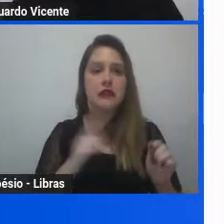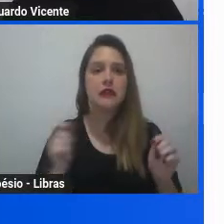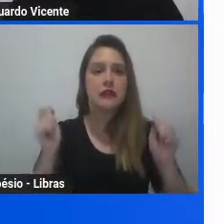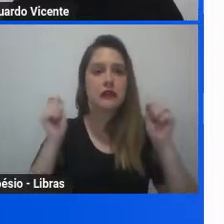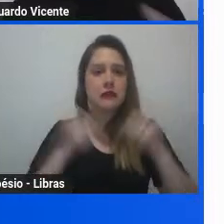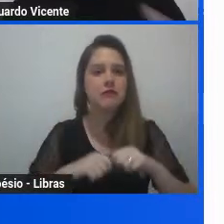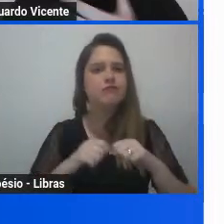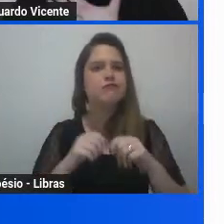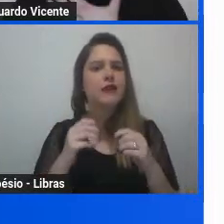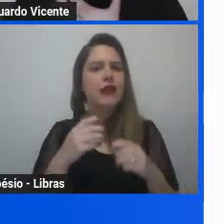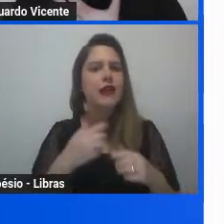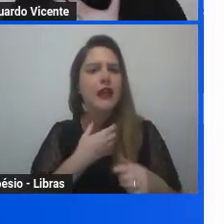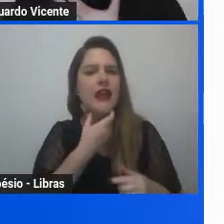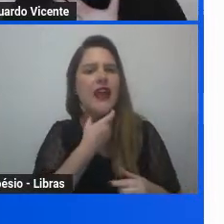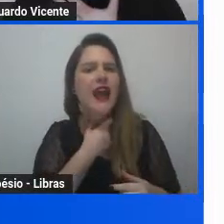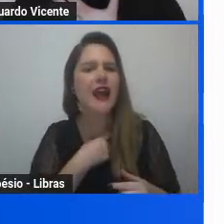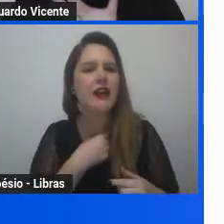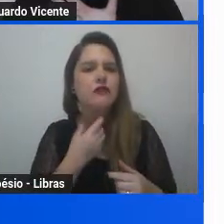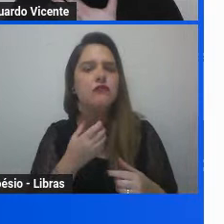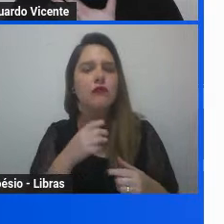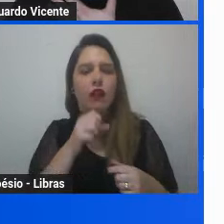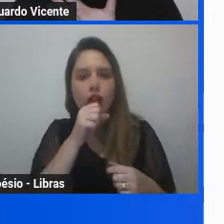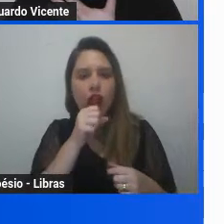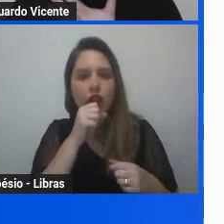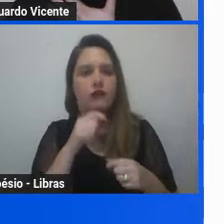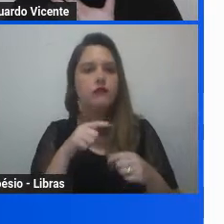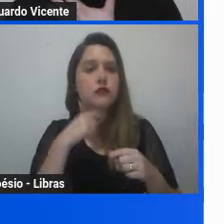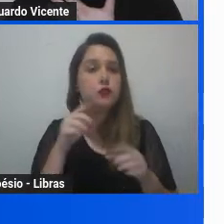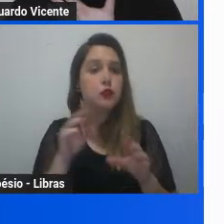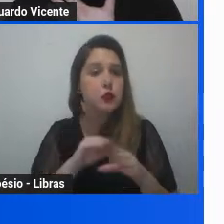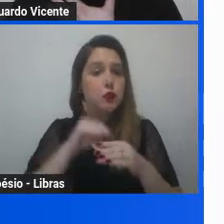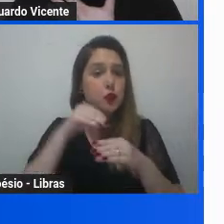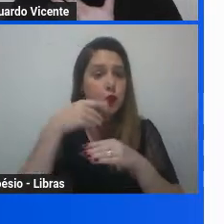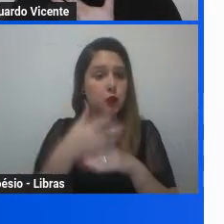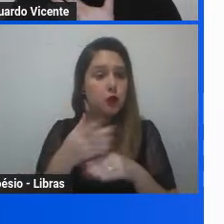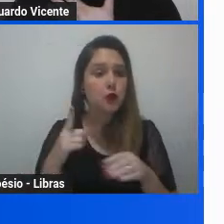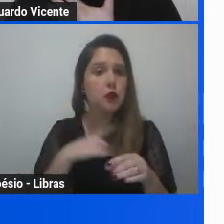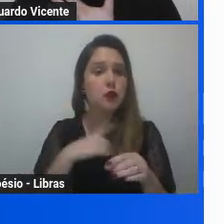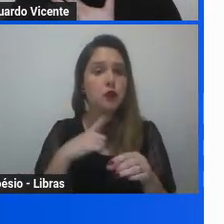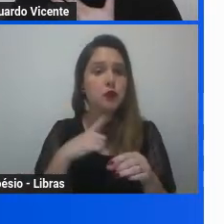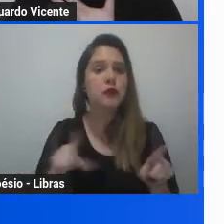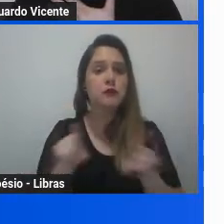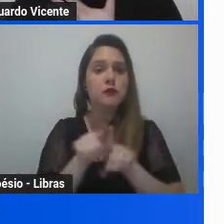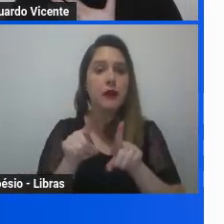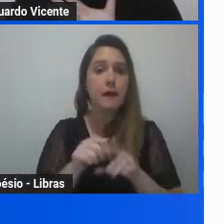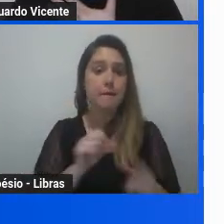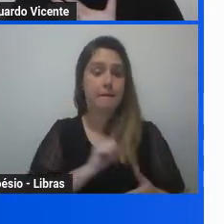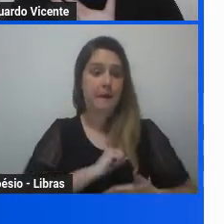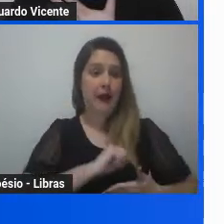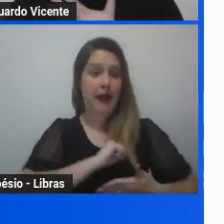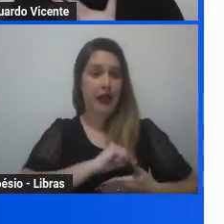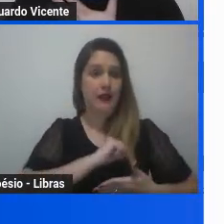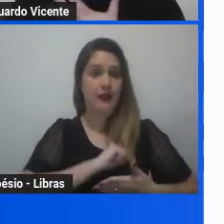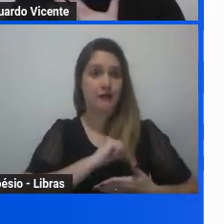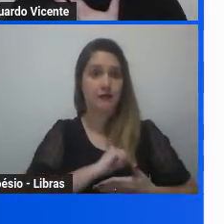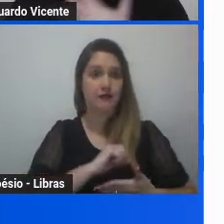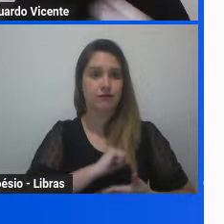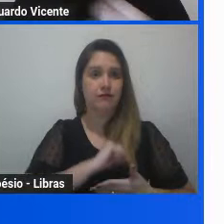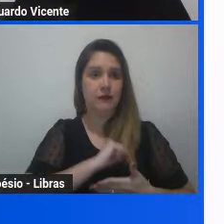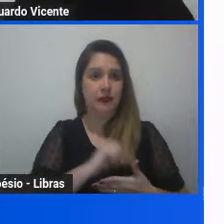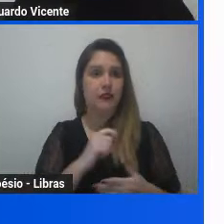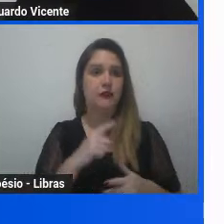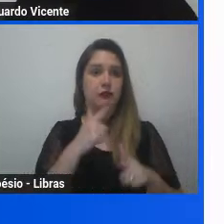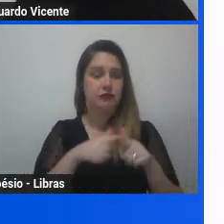hemorragia, engasgo, que foi o caso do Lucas, e atendimento em parada cardíaca, que nós chamamos de SBV. O que